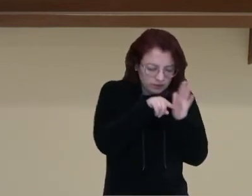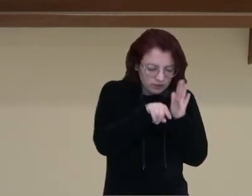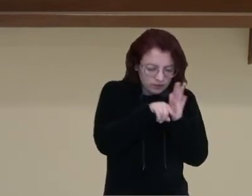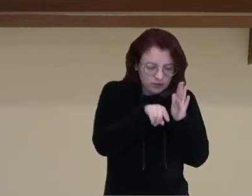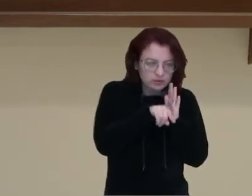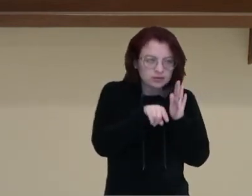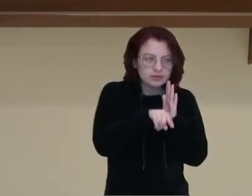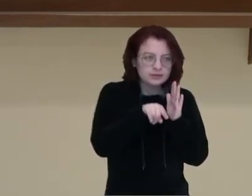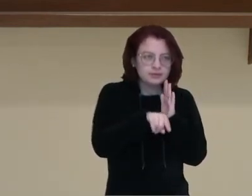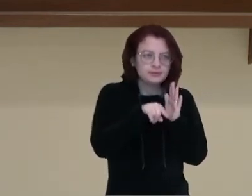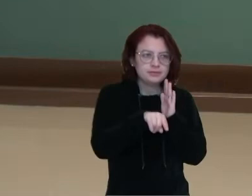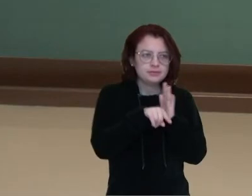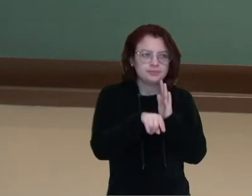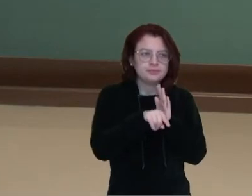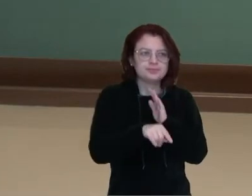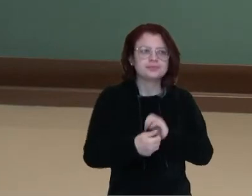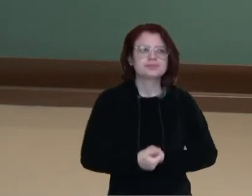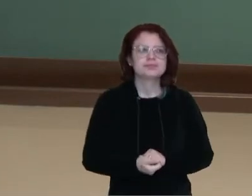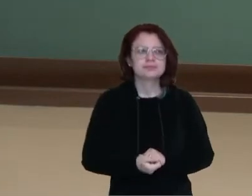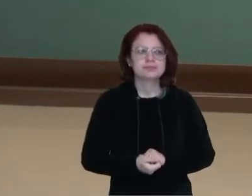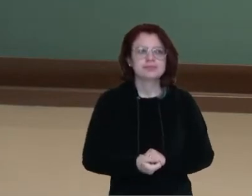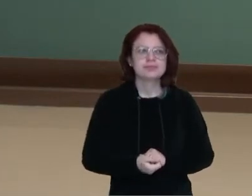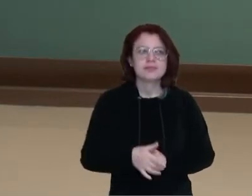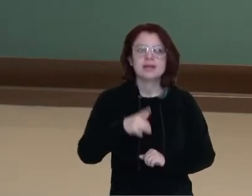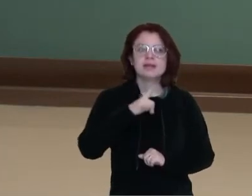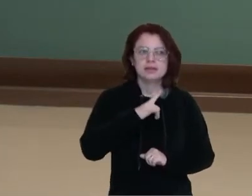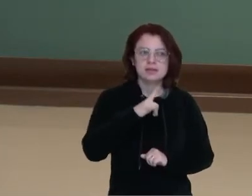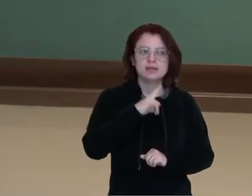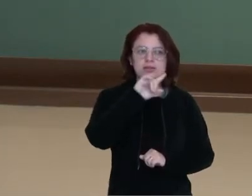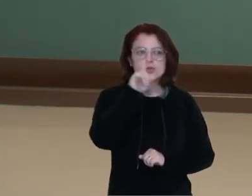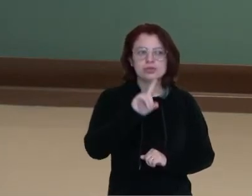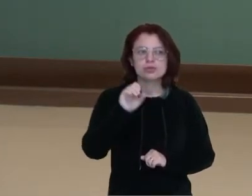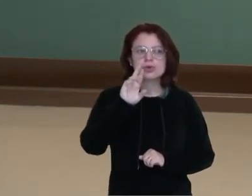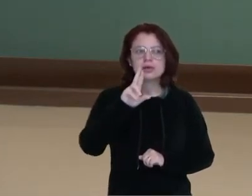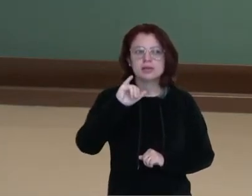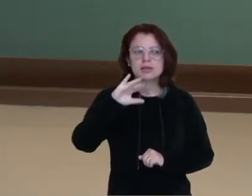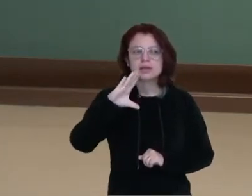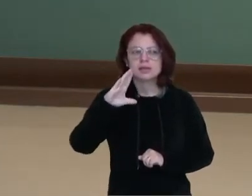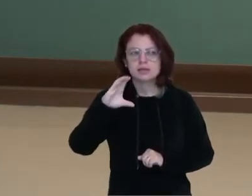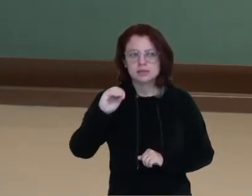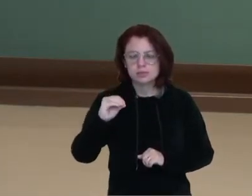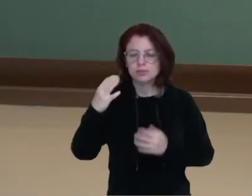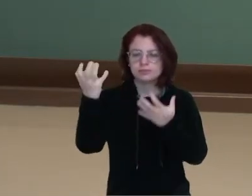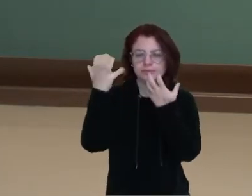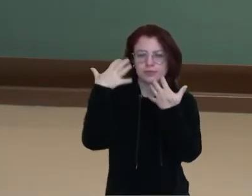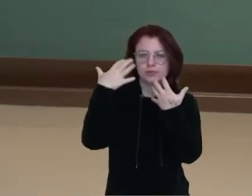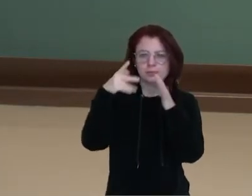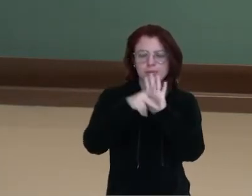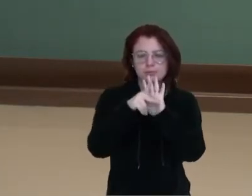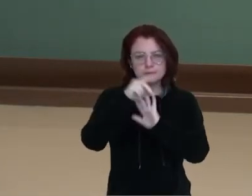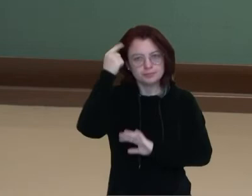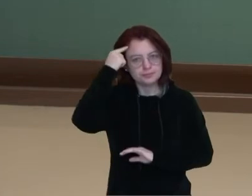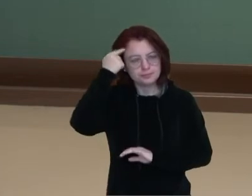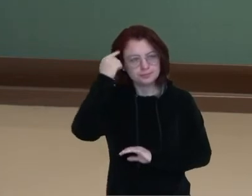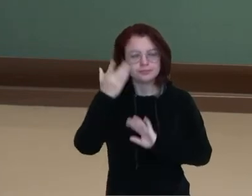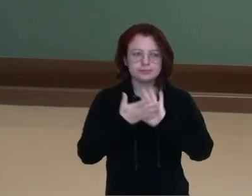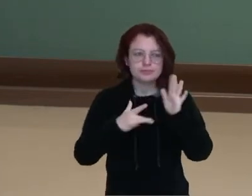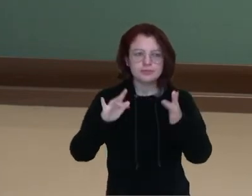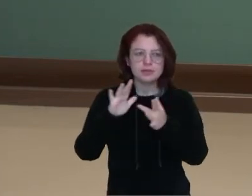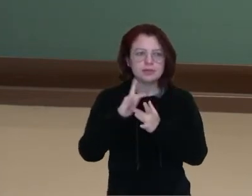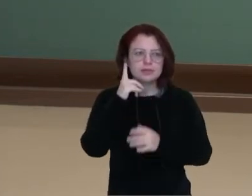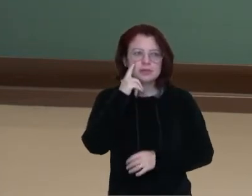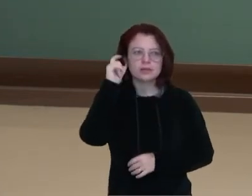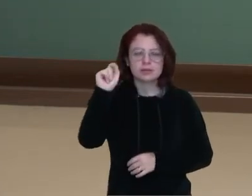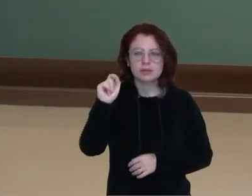talvez o zoroastrismo possa ter influenciado o pensamento, né, de Jesus Cristo, com essa ideia